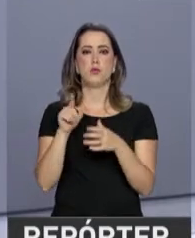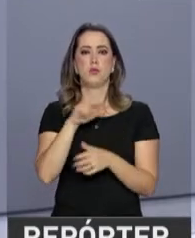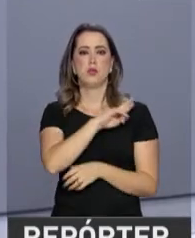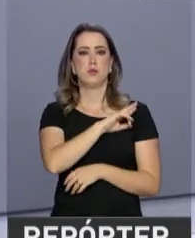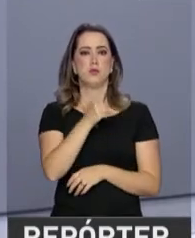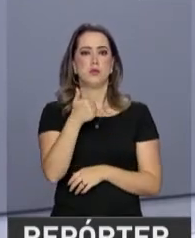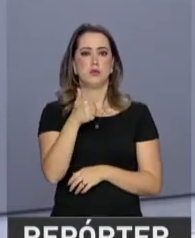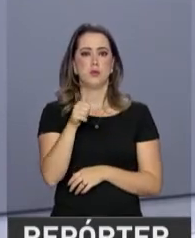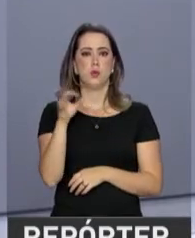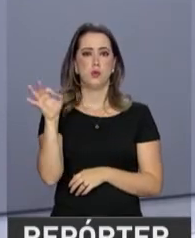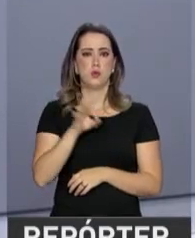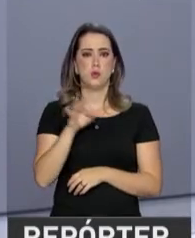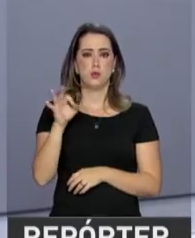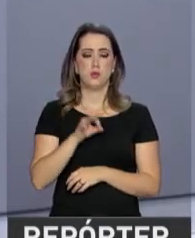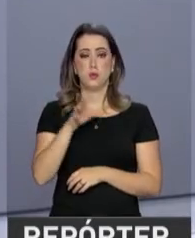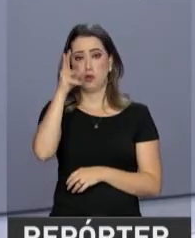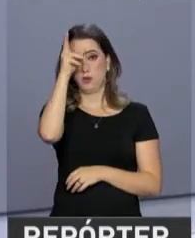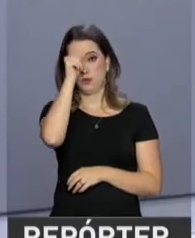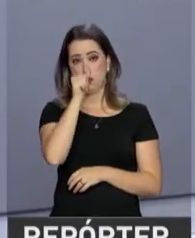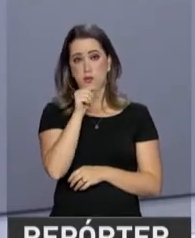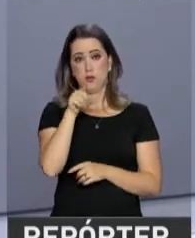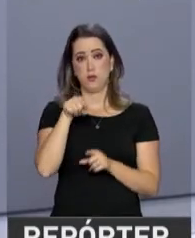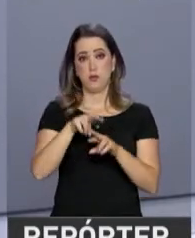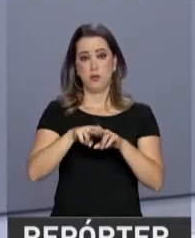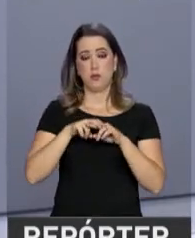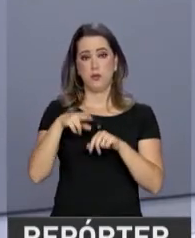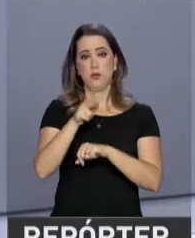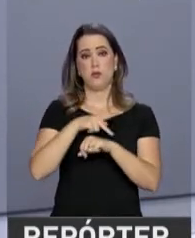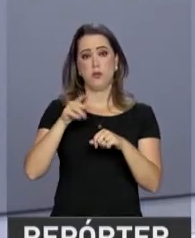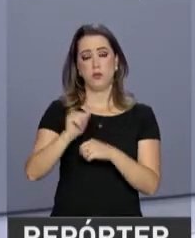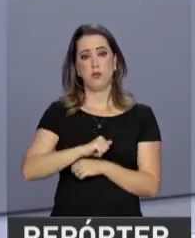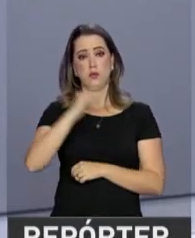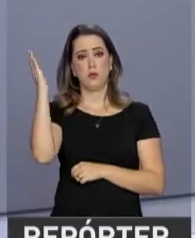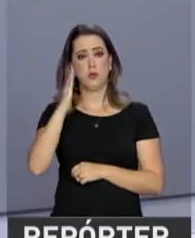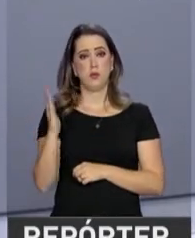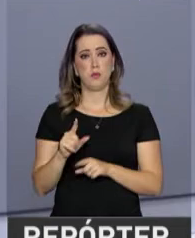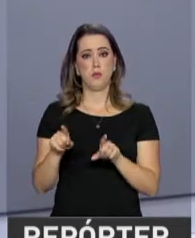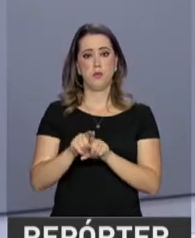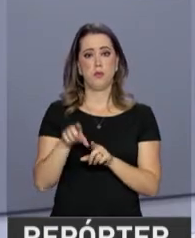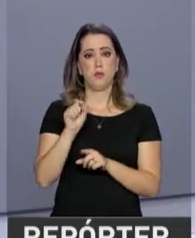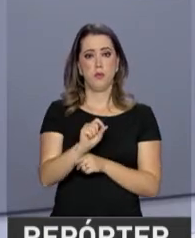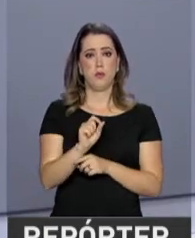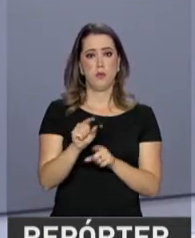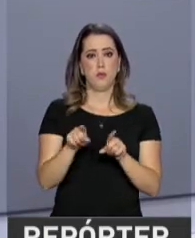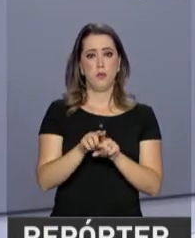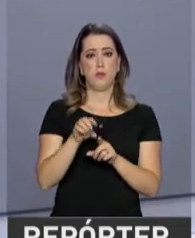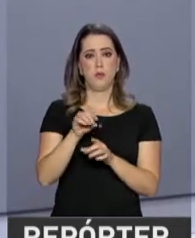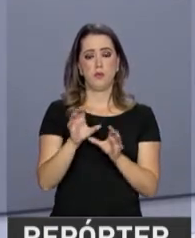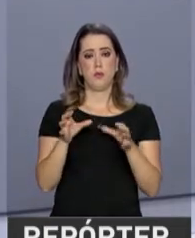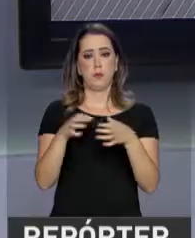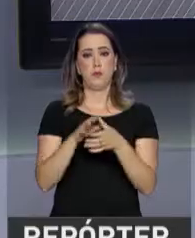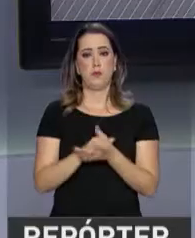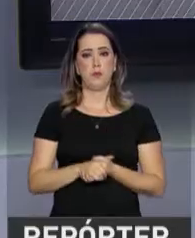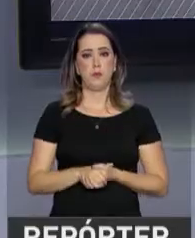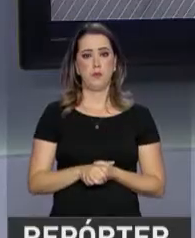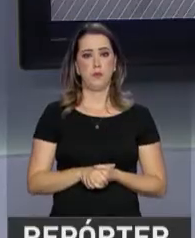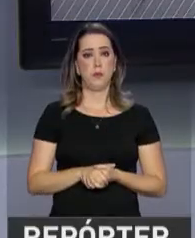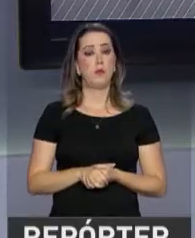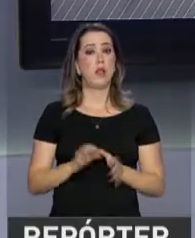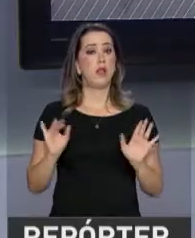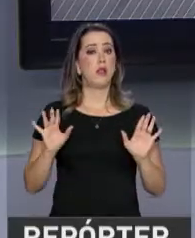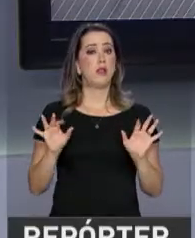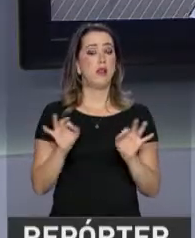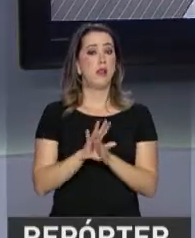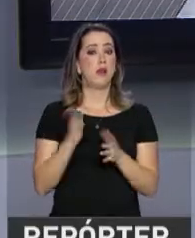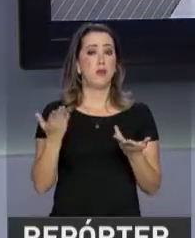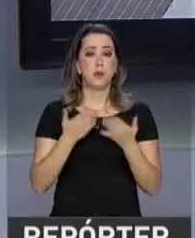por 11% do valor do frango vendido do Brasil ao exterior, segundo dados do setor. E termina